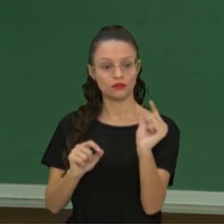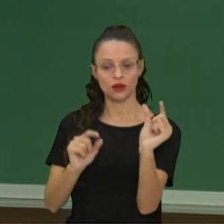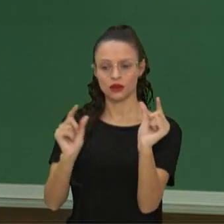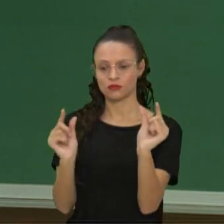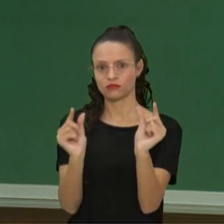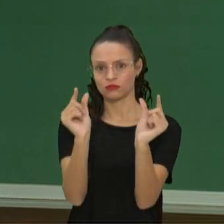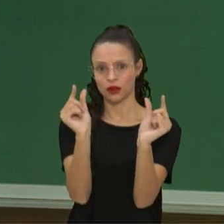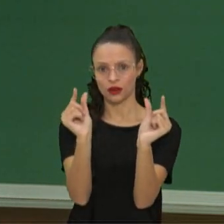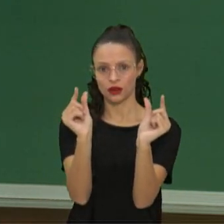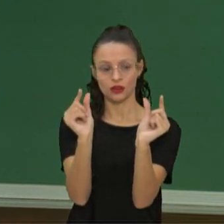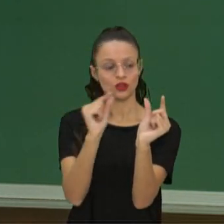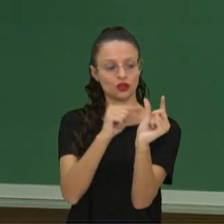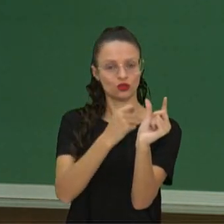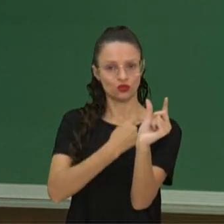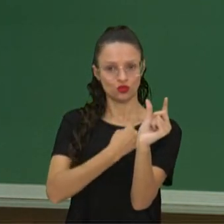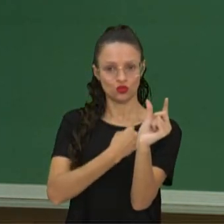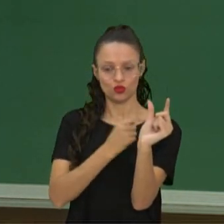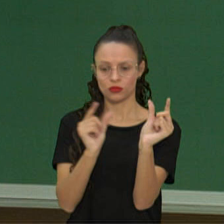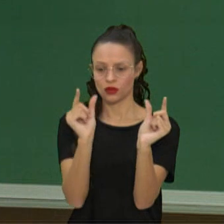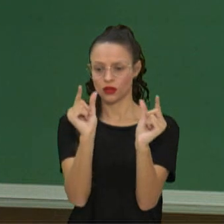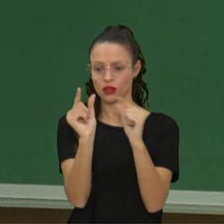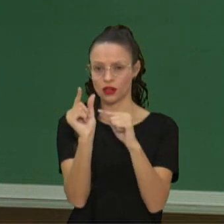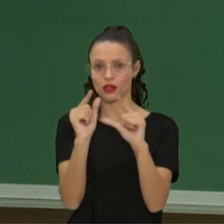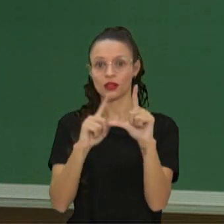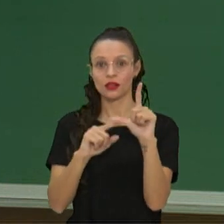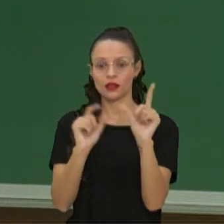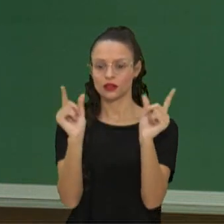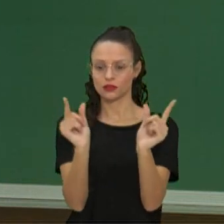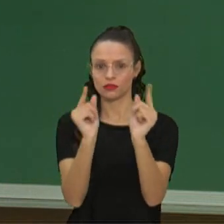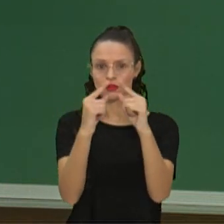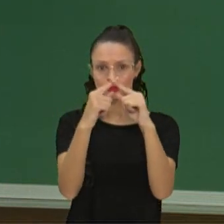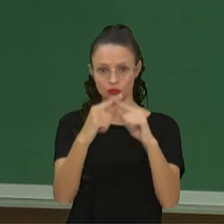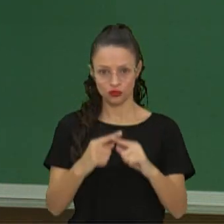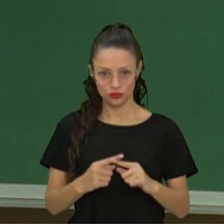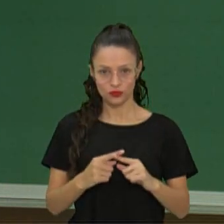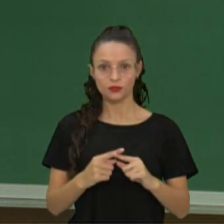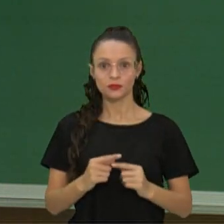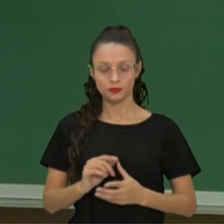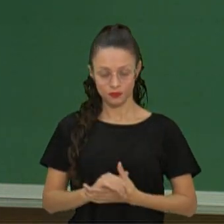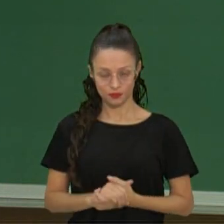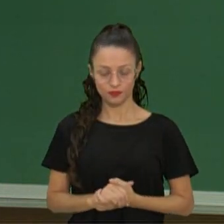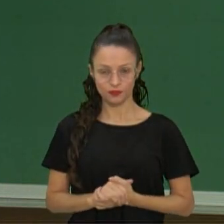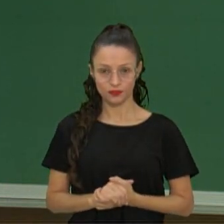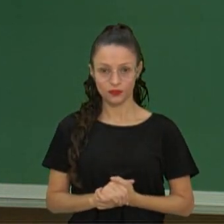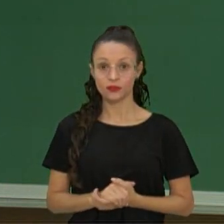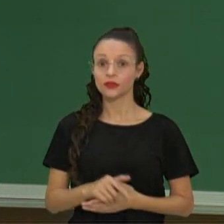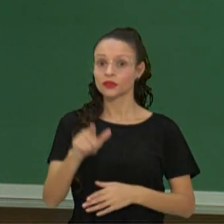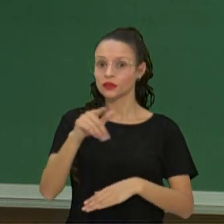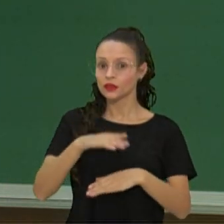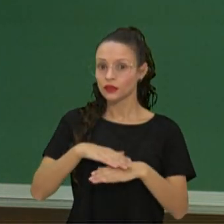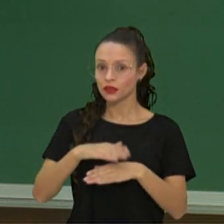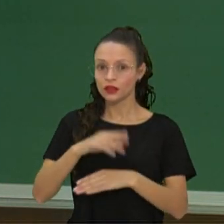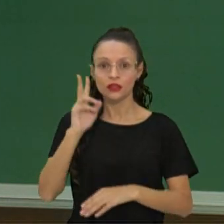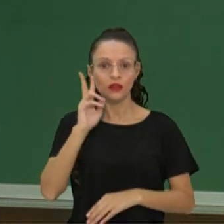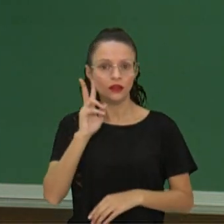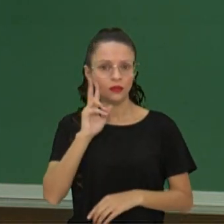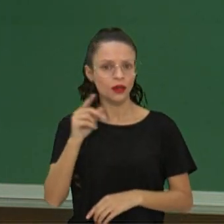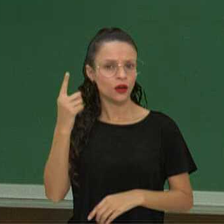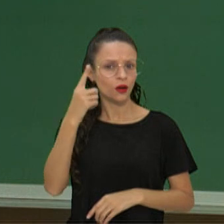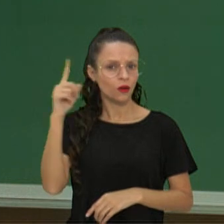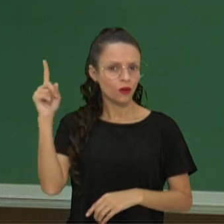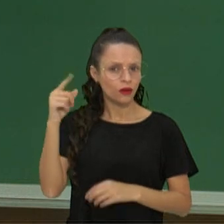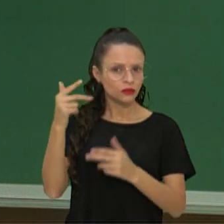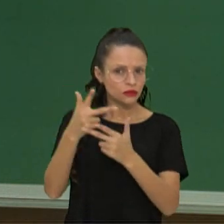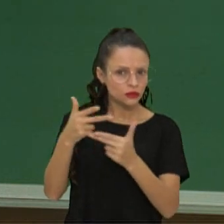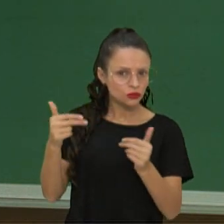polinômio tem um ou vários termos em que você vai multiplicar números e letras. Tá? Aí você lembra de outras ideias que a